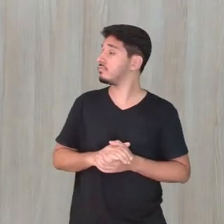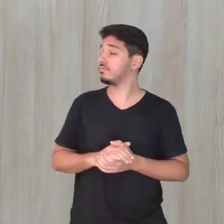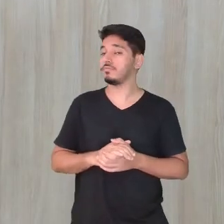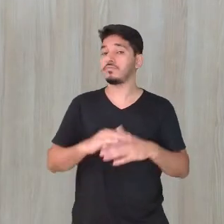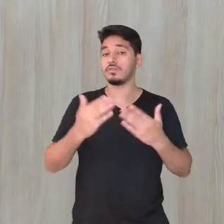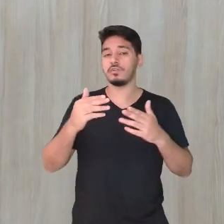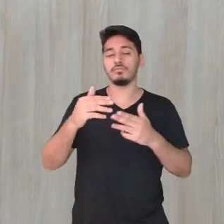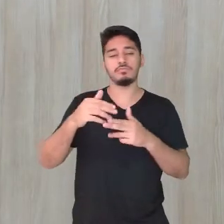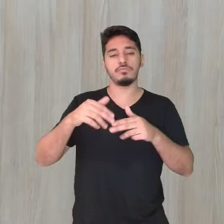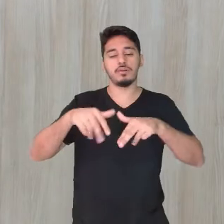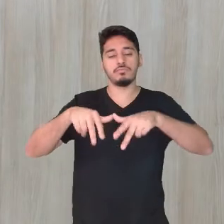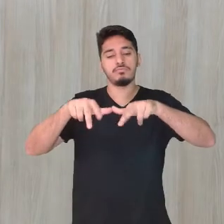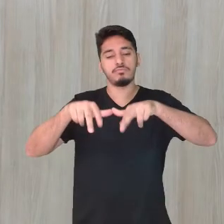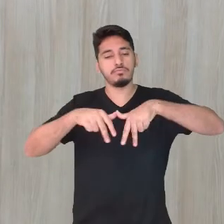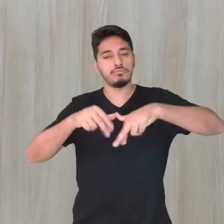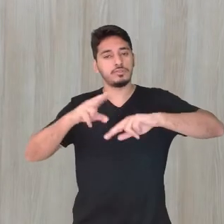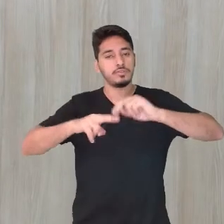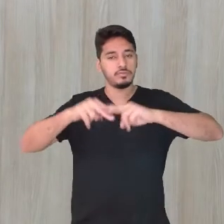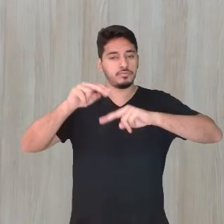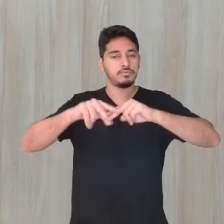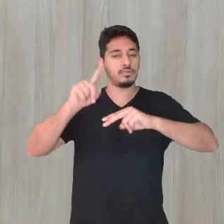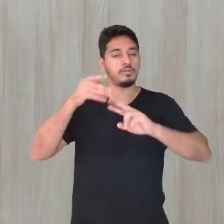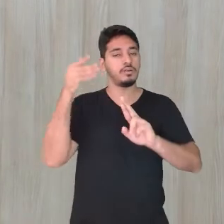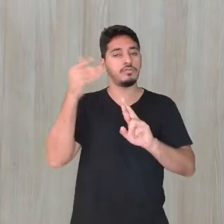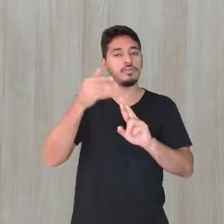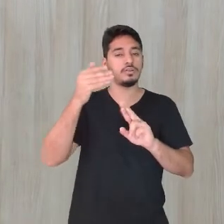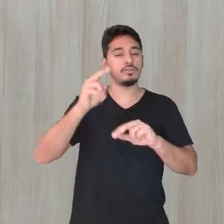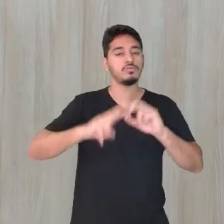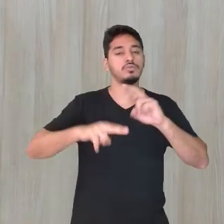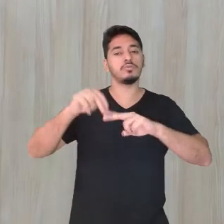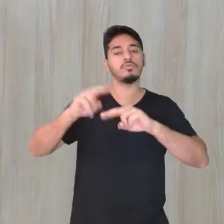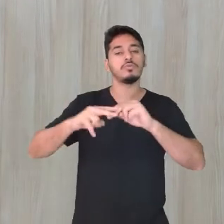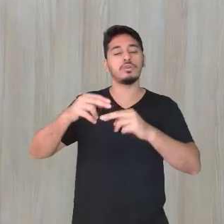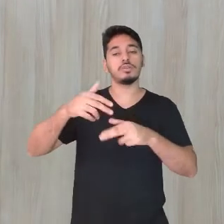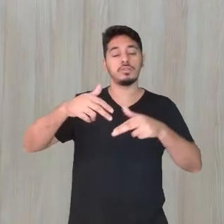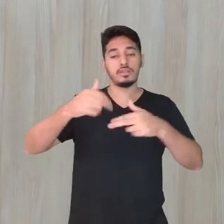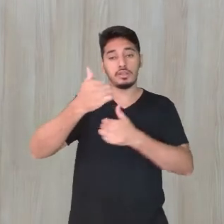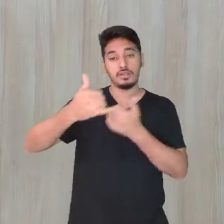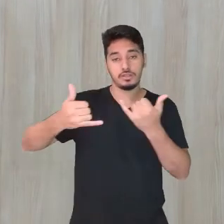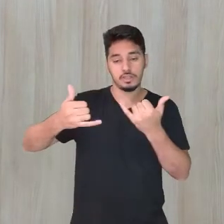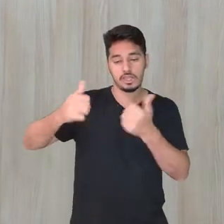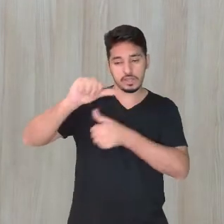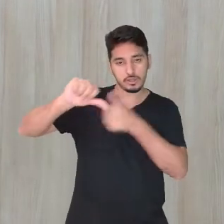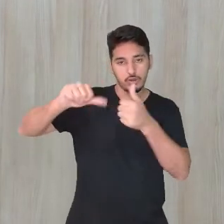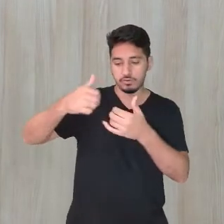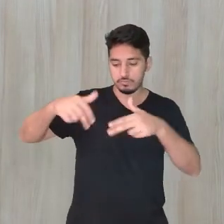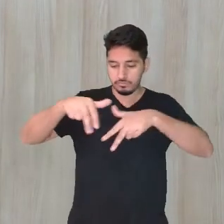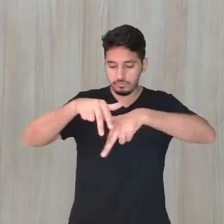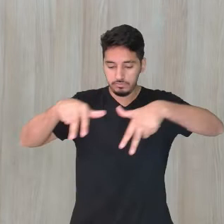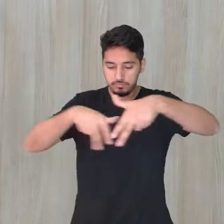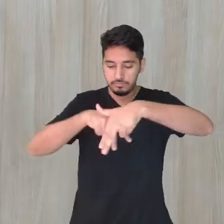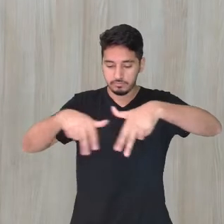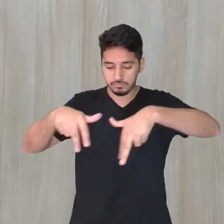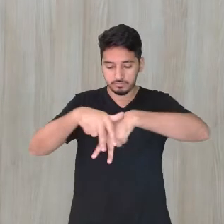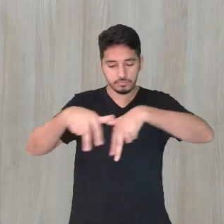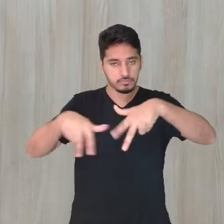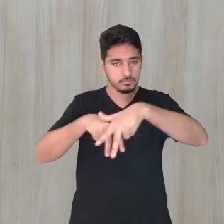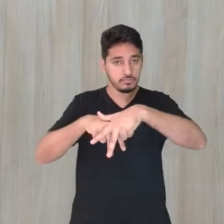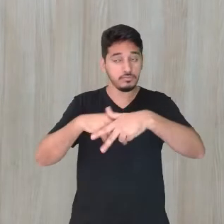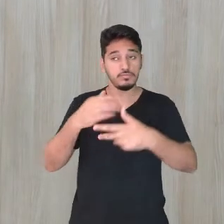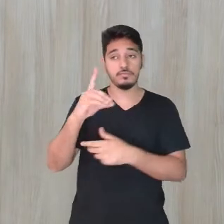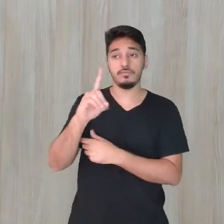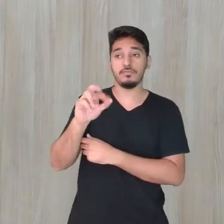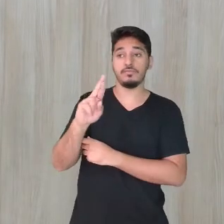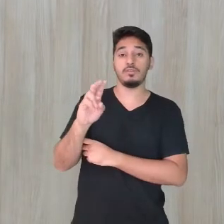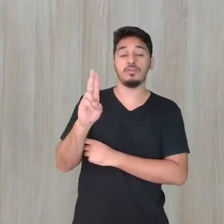a quadrilha é justamente uma referência ao São João. E é essa troca entre os casais, né? Quando se está dançando quadrilha. Então, Drummond faz